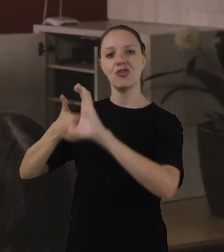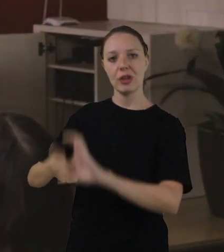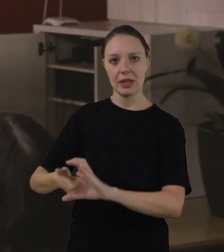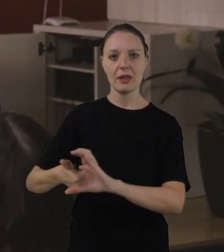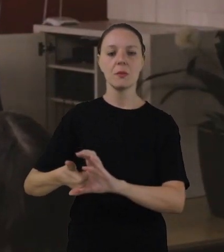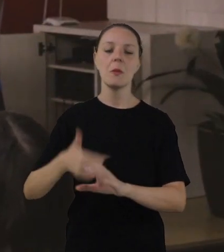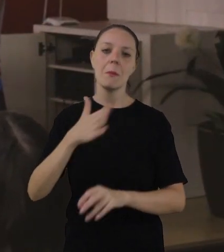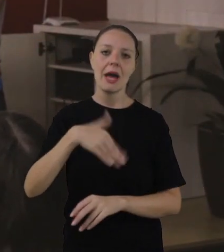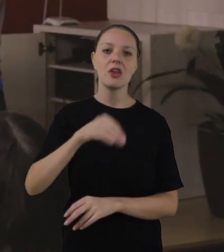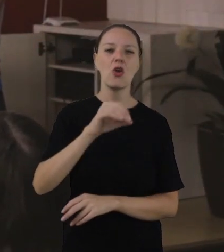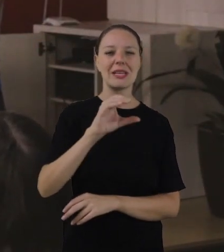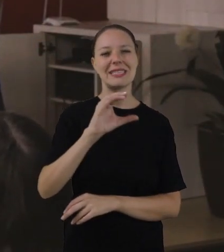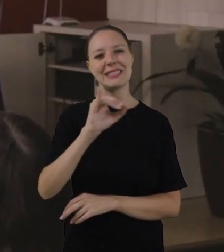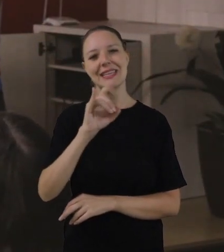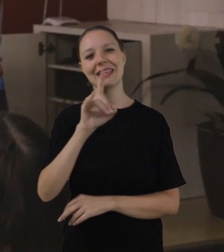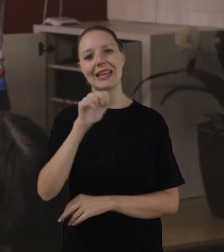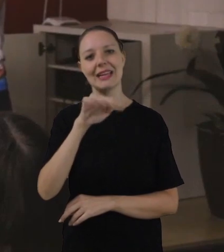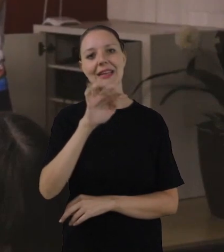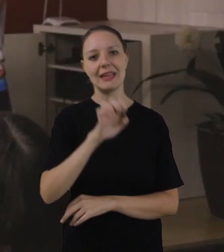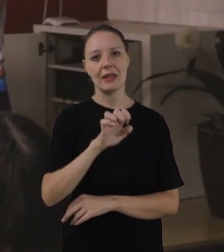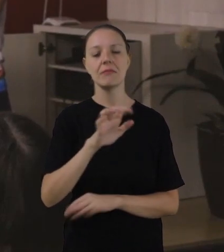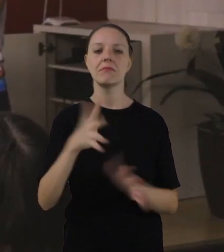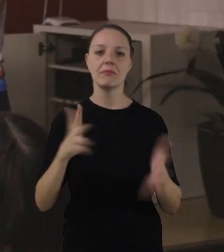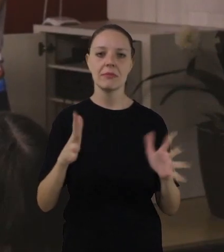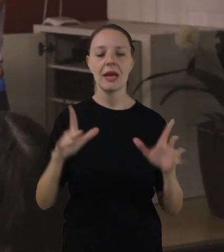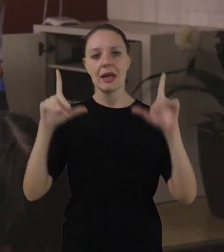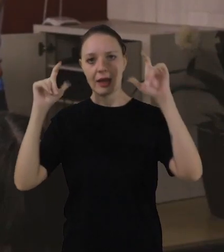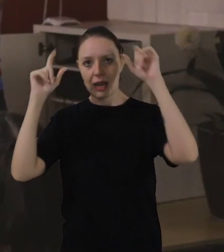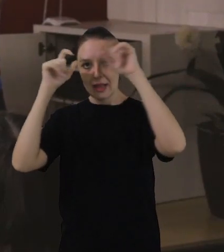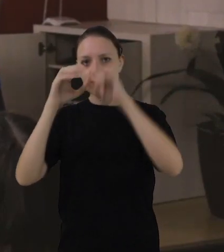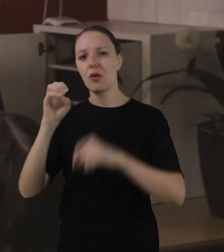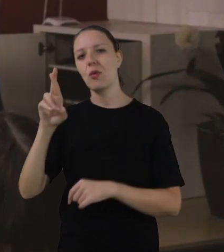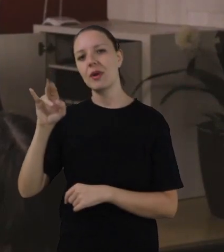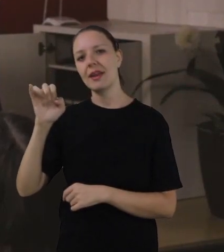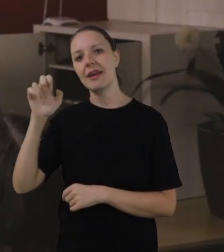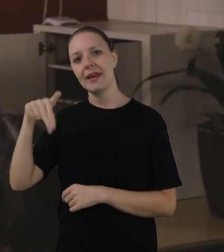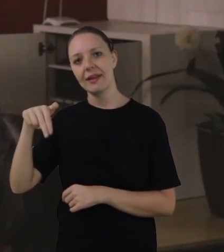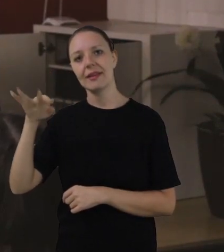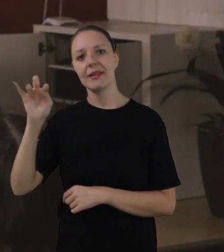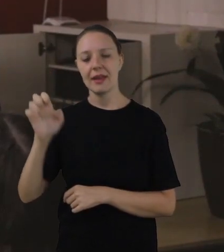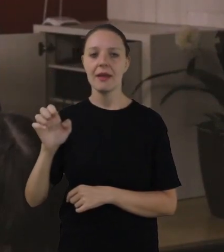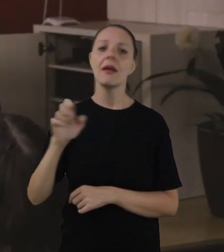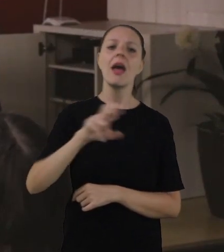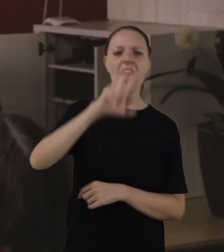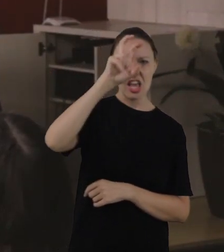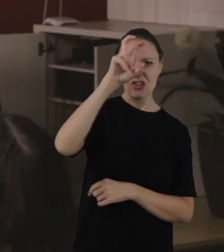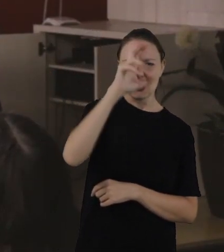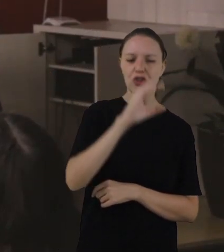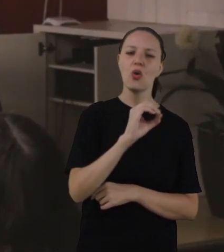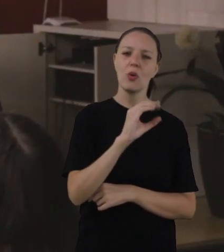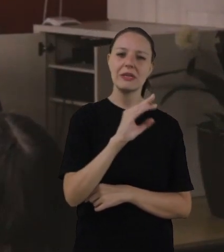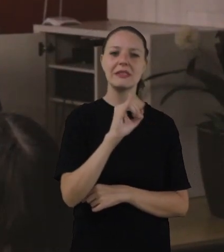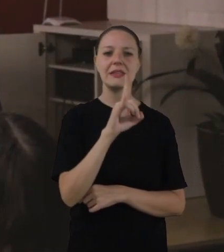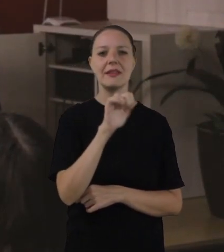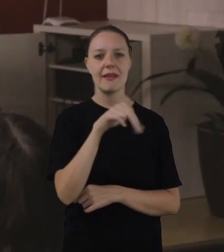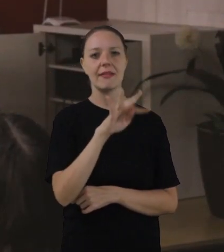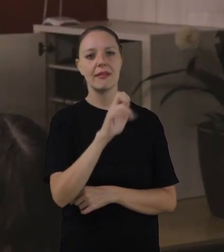para o Oriente, o Egito estava um pouco mais para cá, para o Ocidente, e vai acabar que vai fundir as